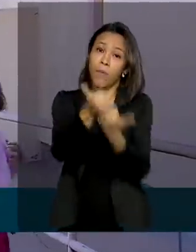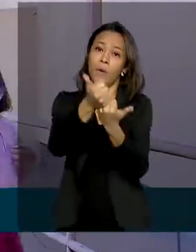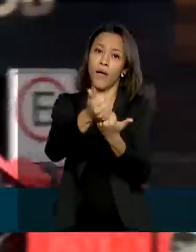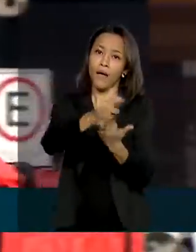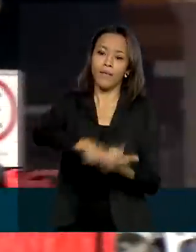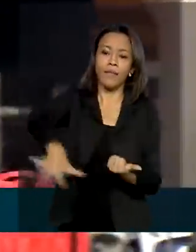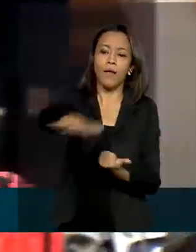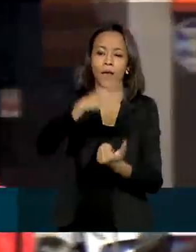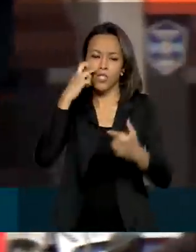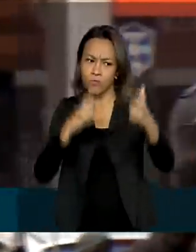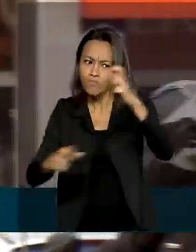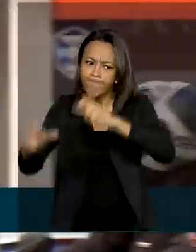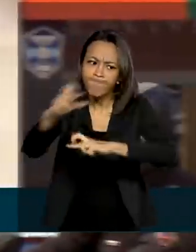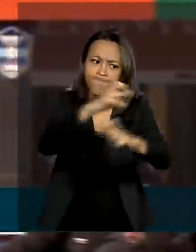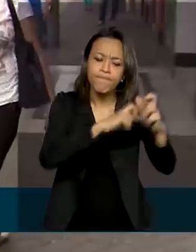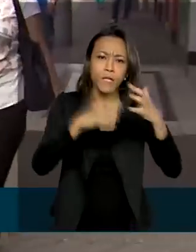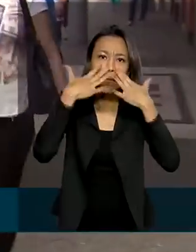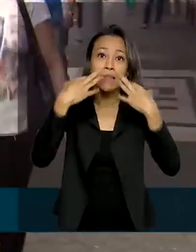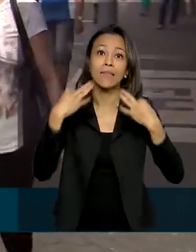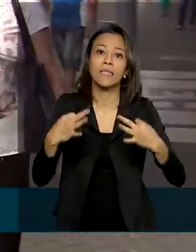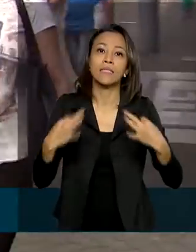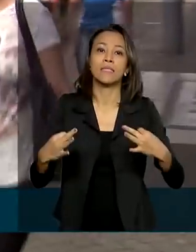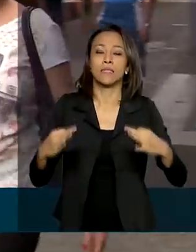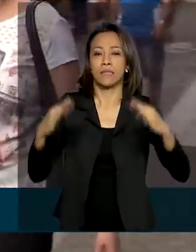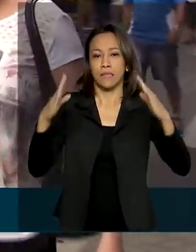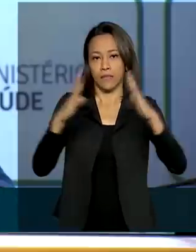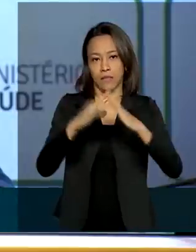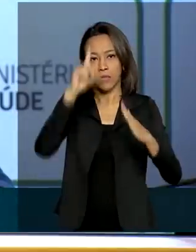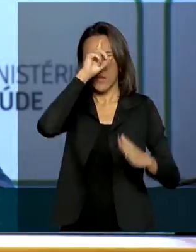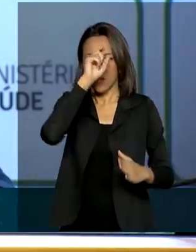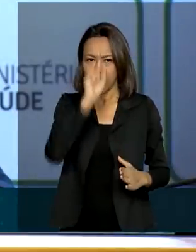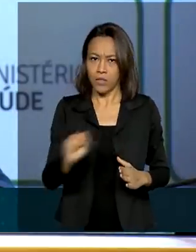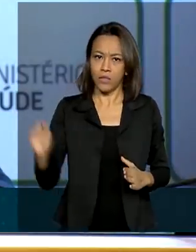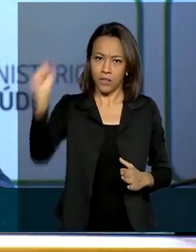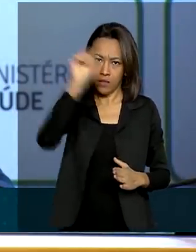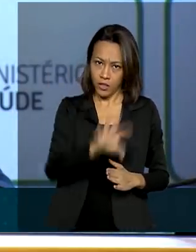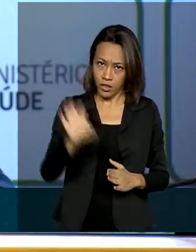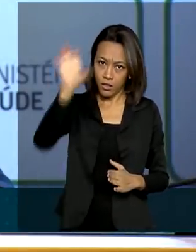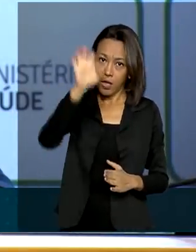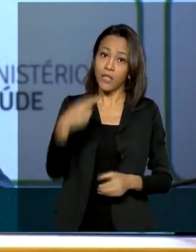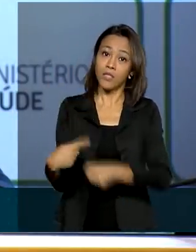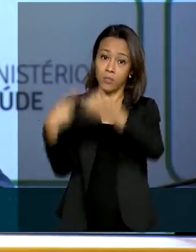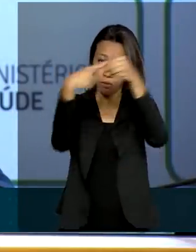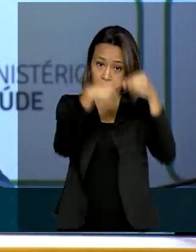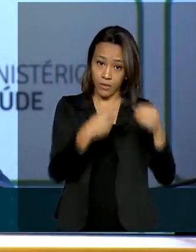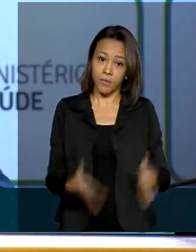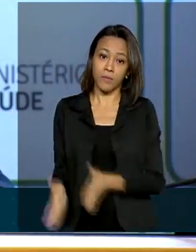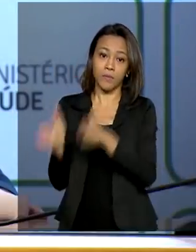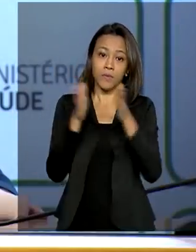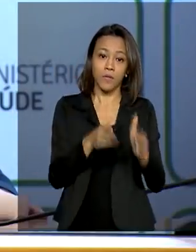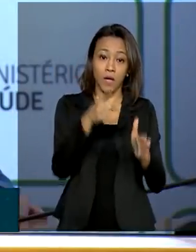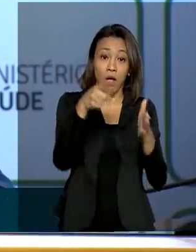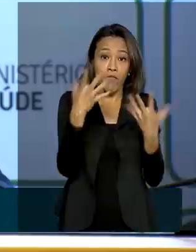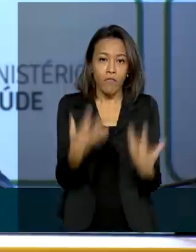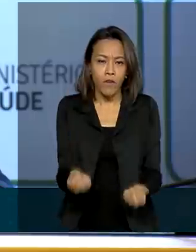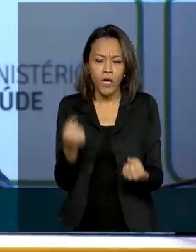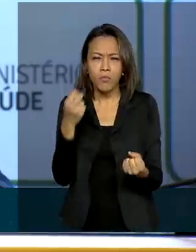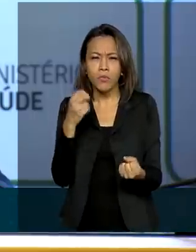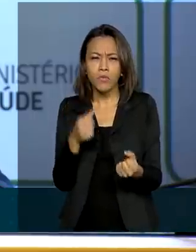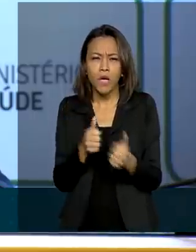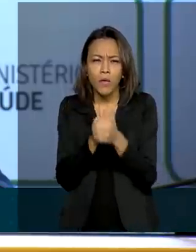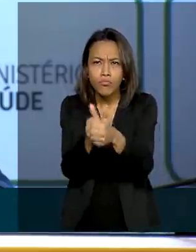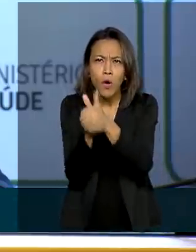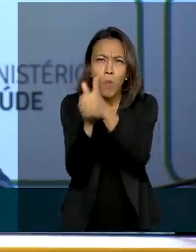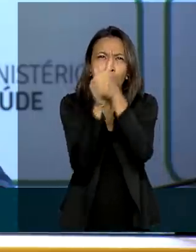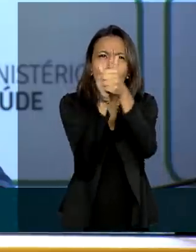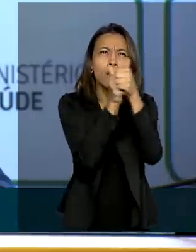em saúde e atenção primária nos estados e municípios. São duas questões disso, que é atuar no rastreamento e monitoramento dos contatos